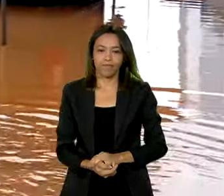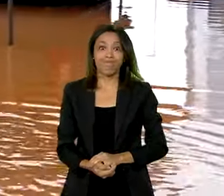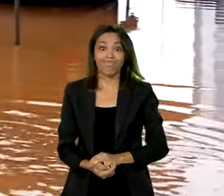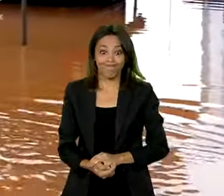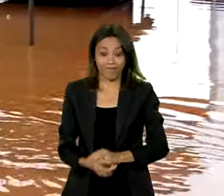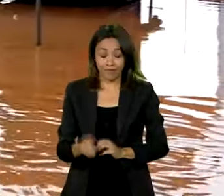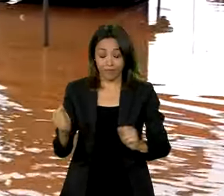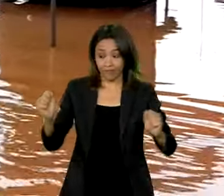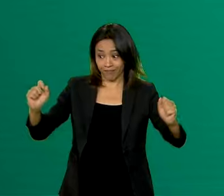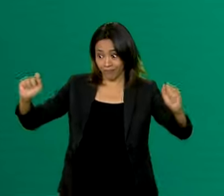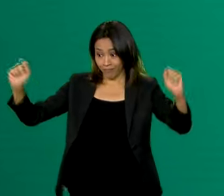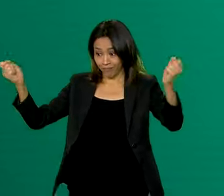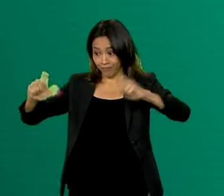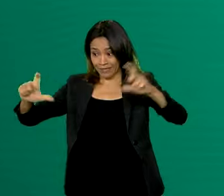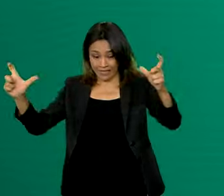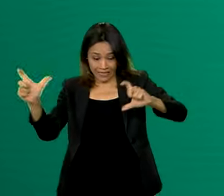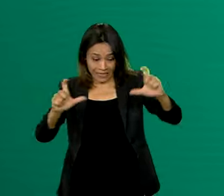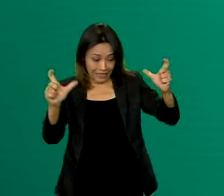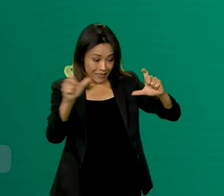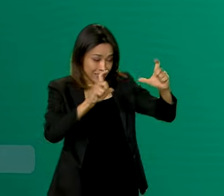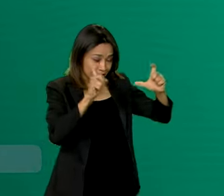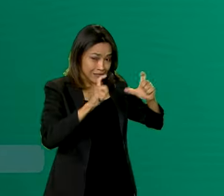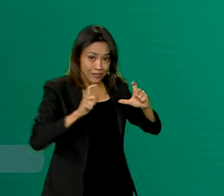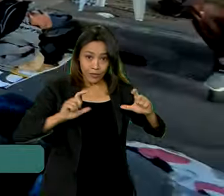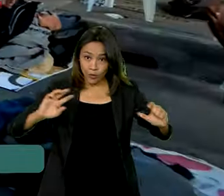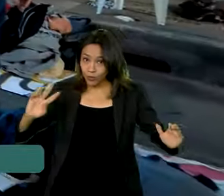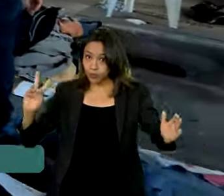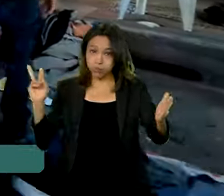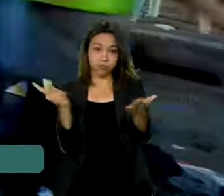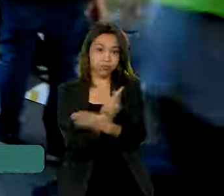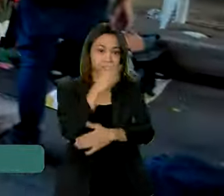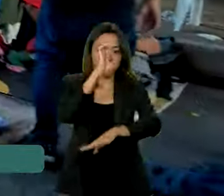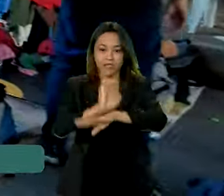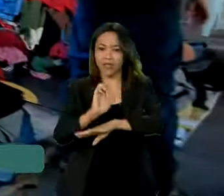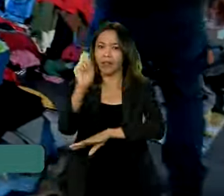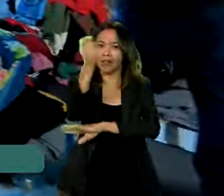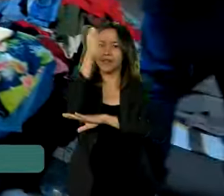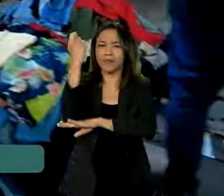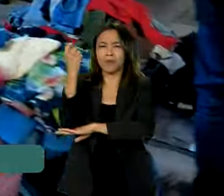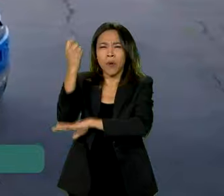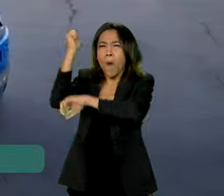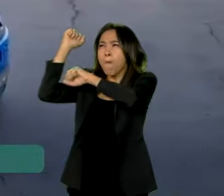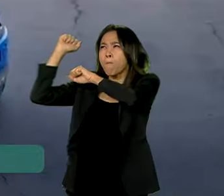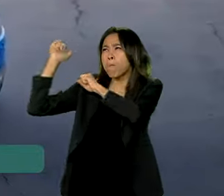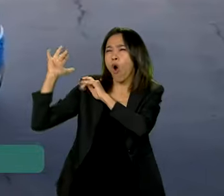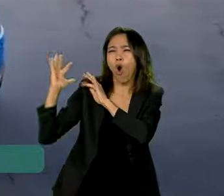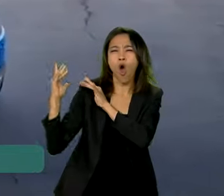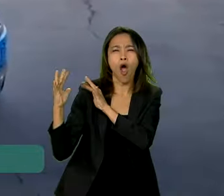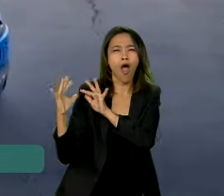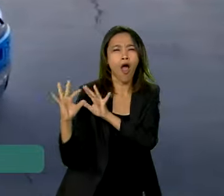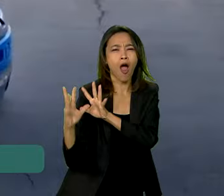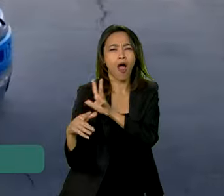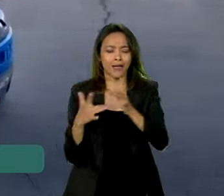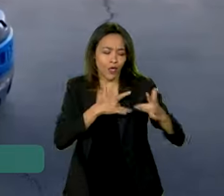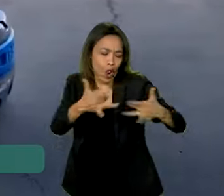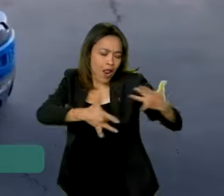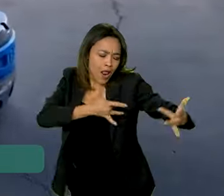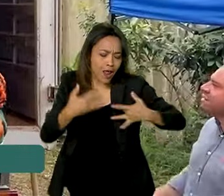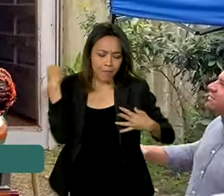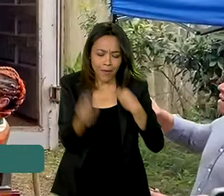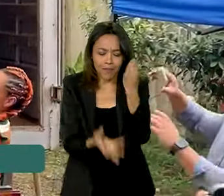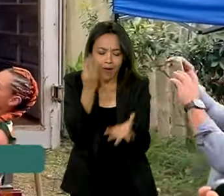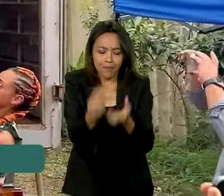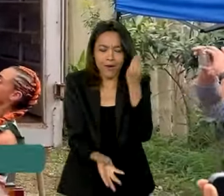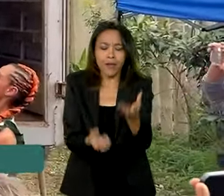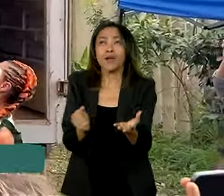A calamidade que atingiu o estado do Rio Grande do Sul gerou uma maré de solidariedade com doações que chegaram de todo o